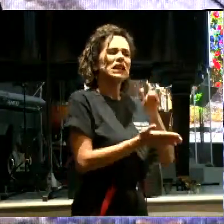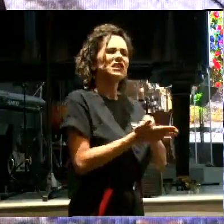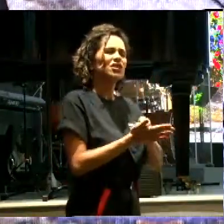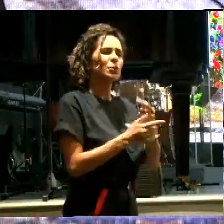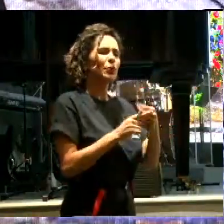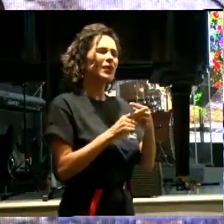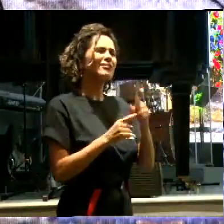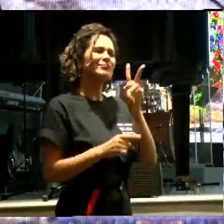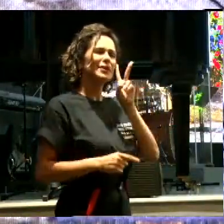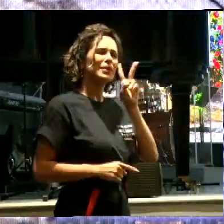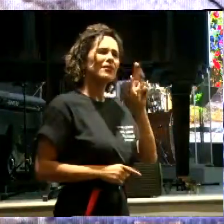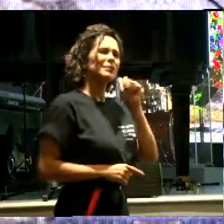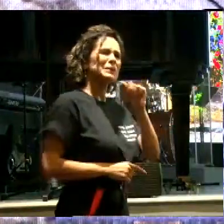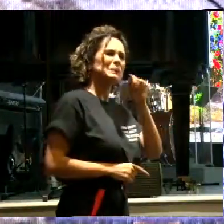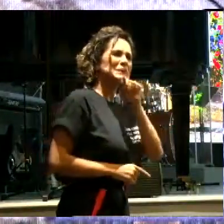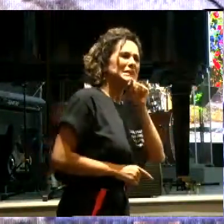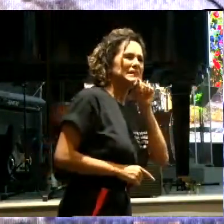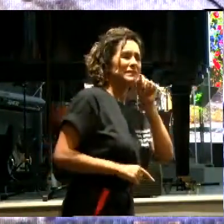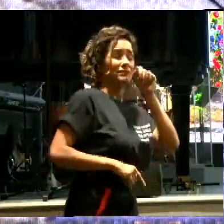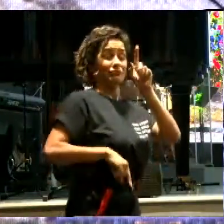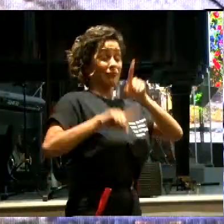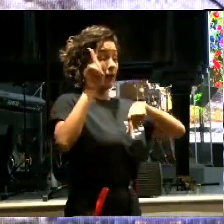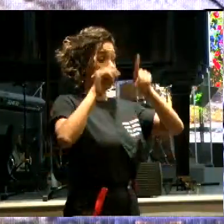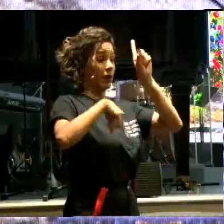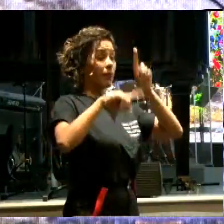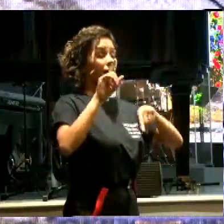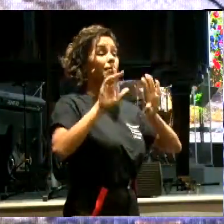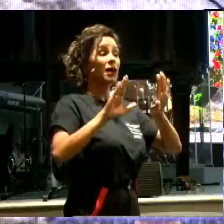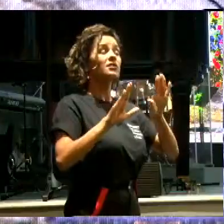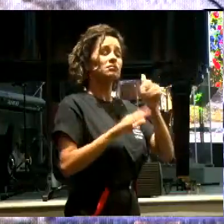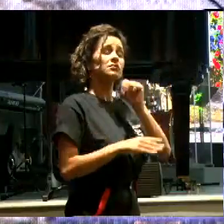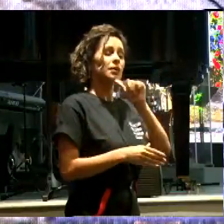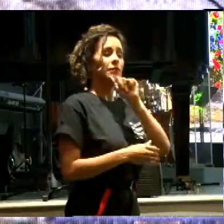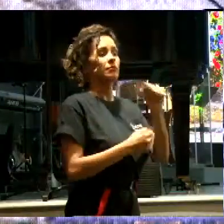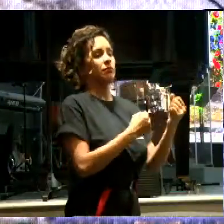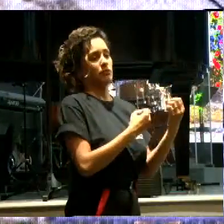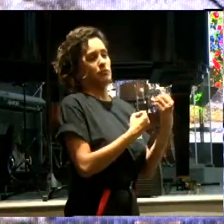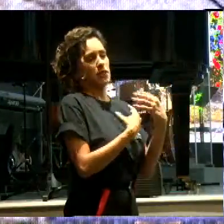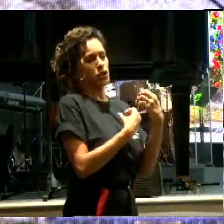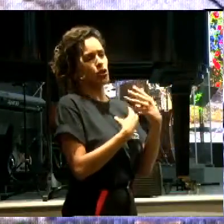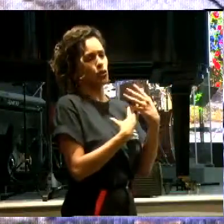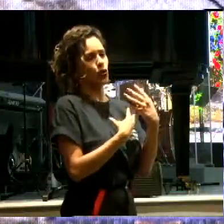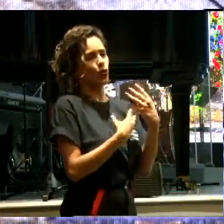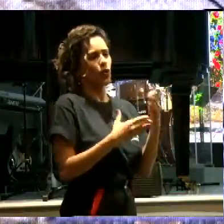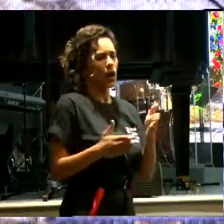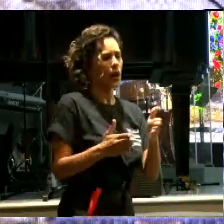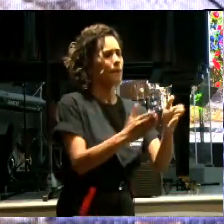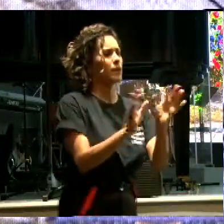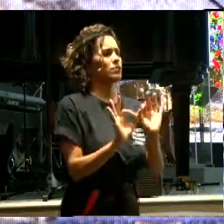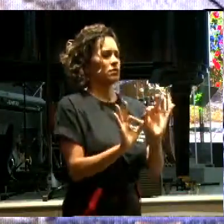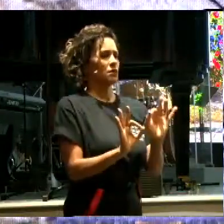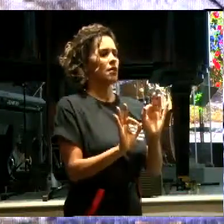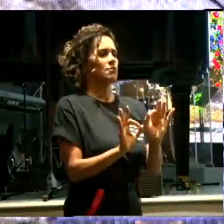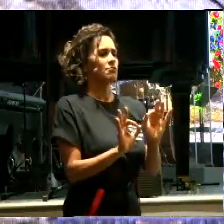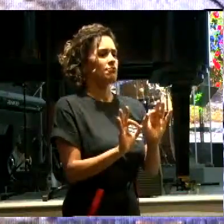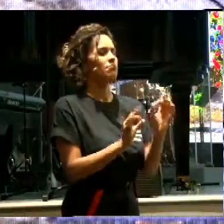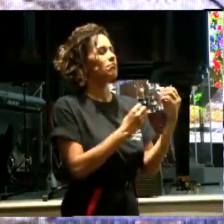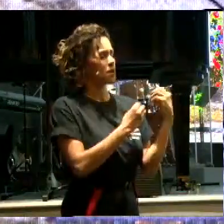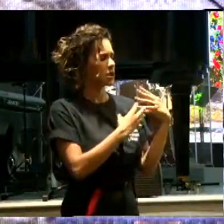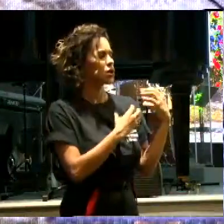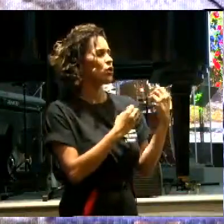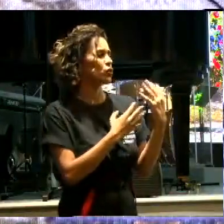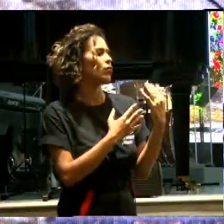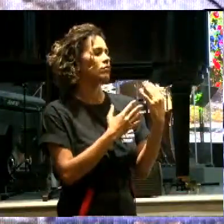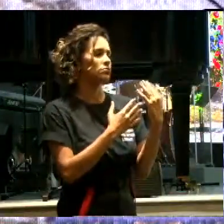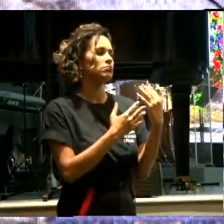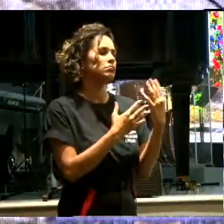naqueles altos e baixos, ela me ensinou o caminho do altar. Ela me ensinou muita coisa. E hoje em dia, quando eu